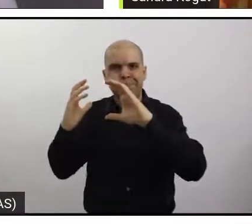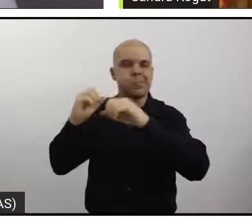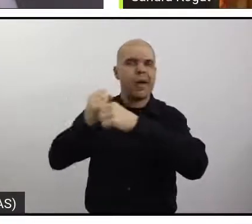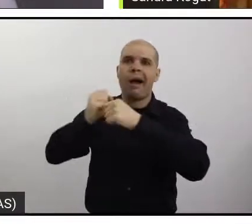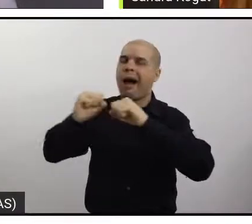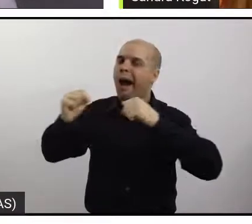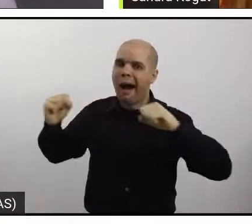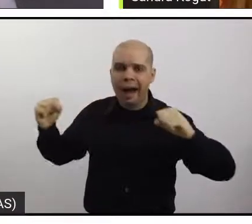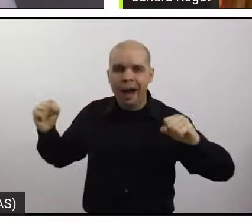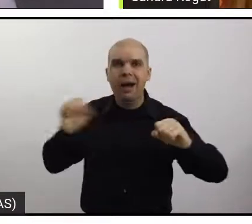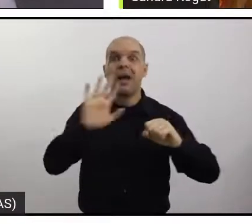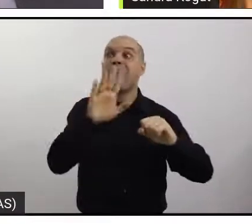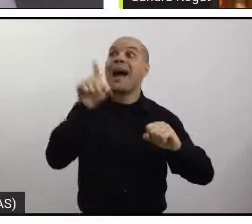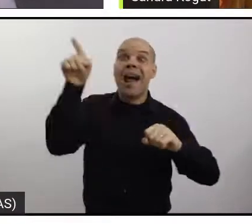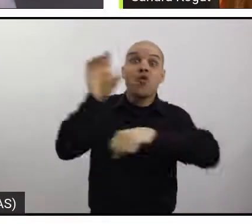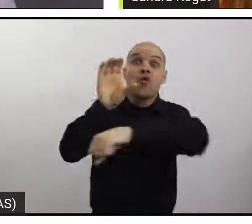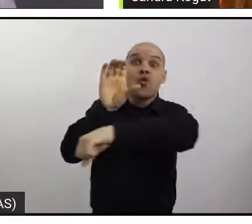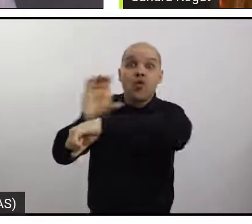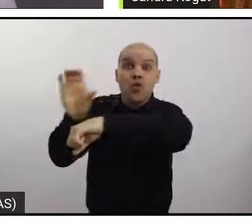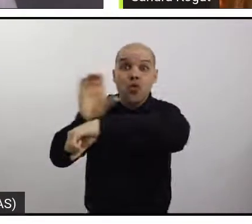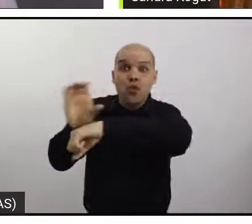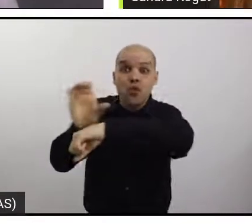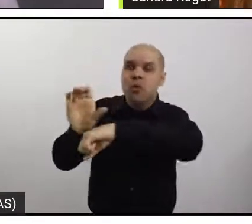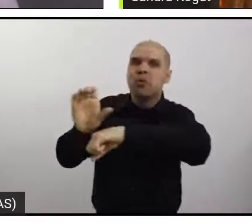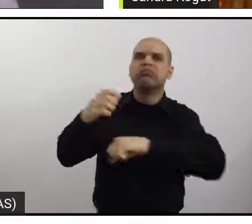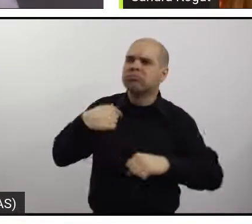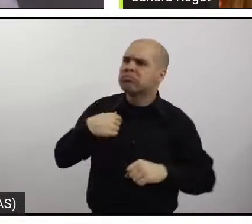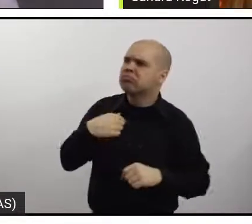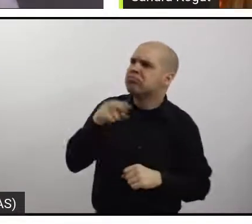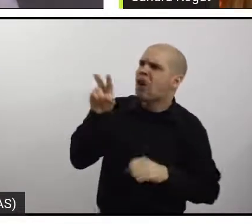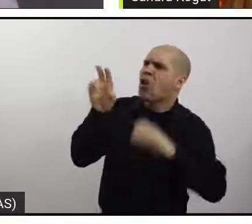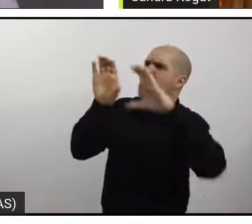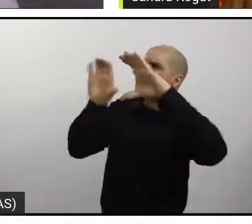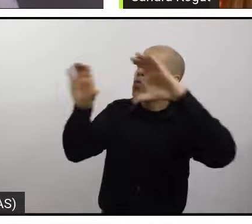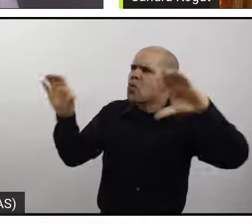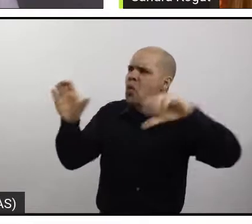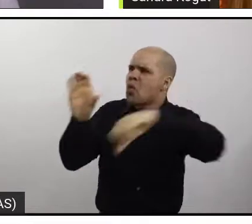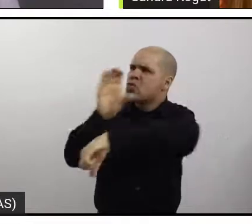estava ensinando, e aí eu fui fazer esse curso.